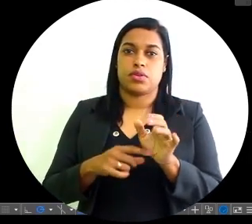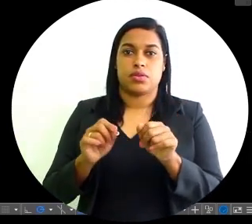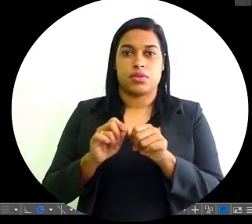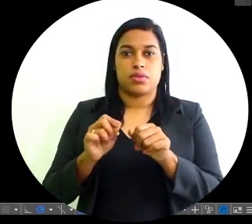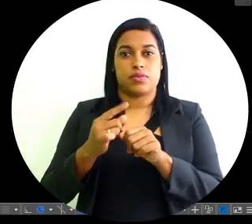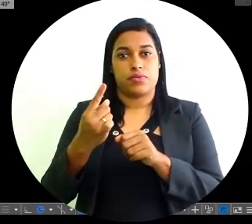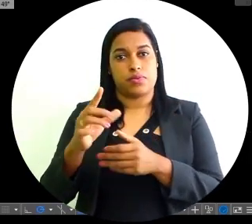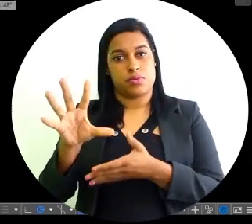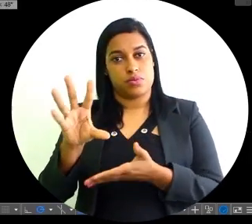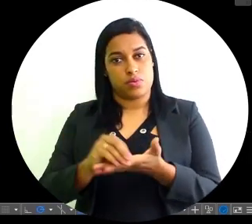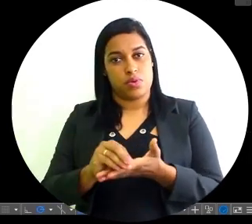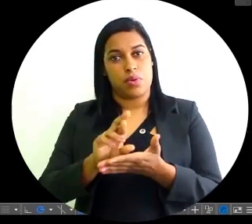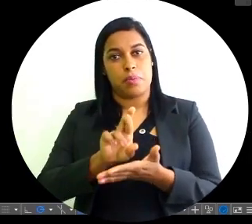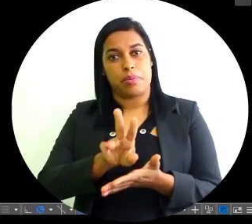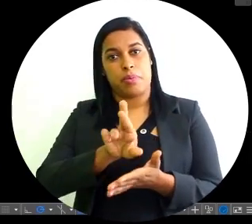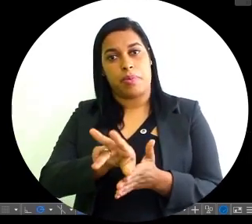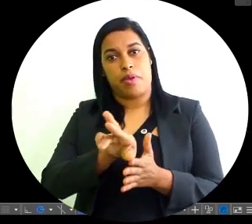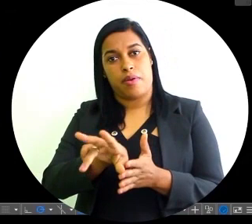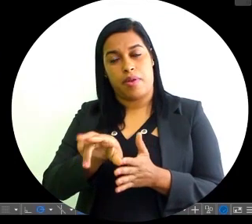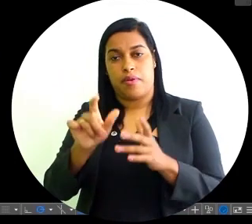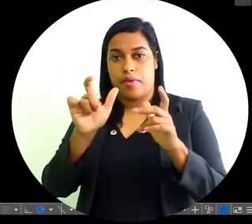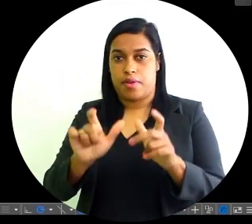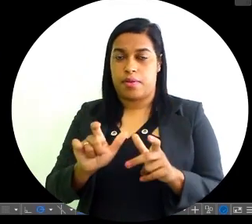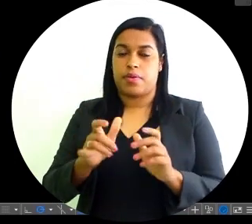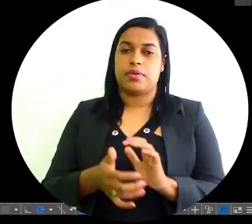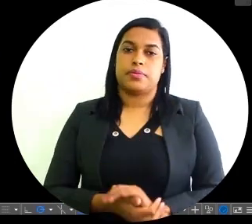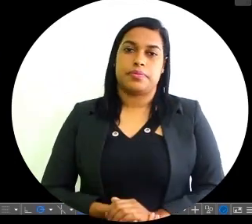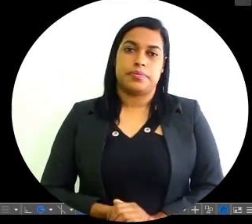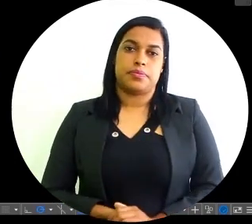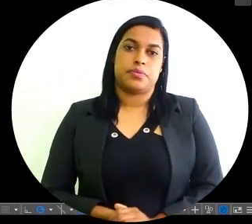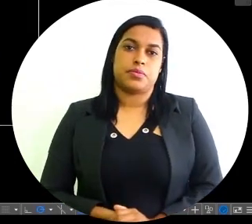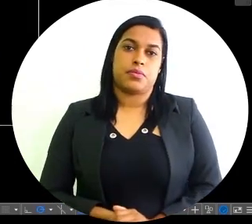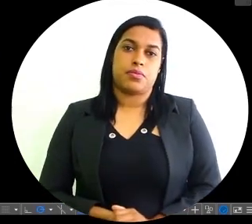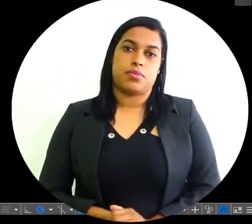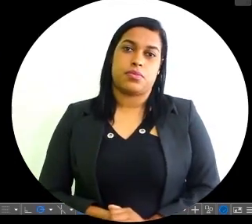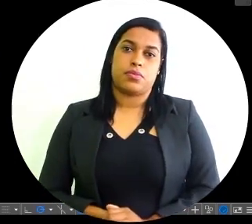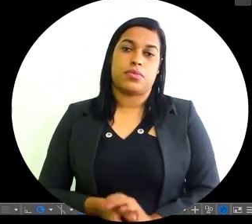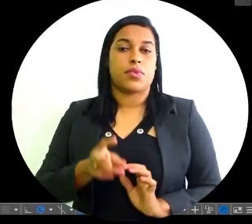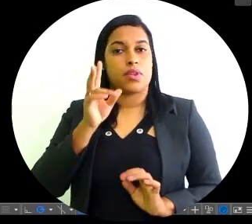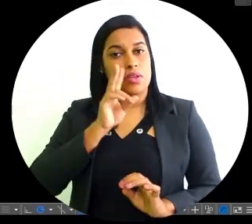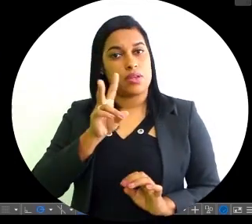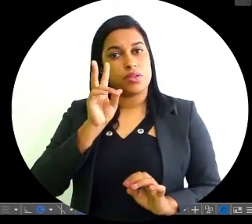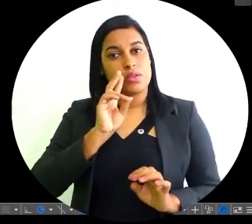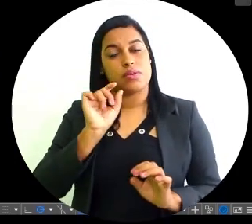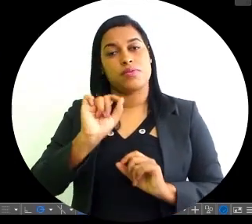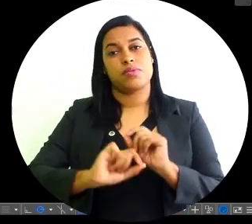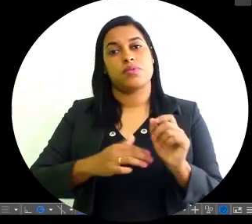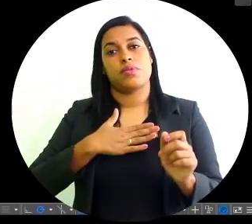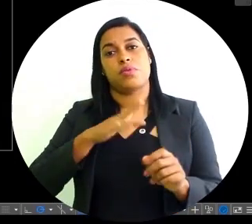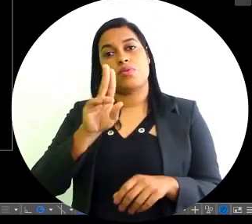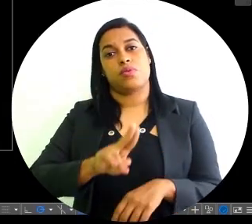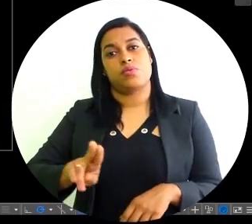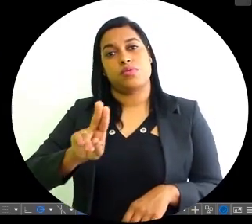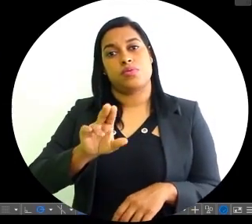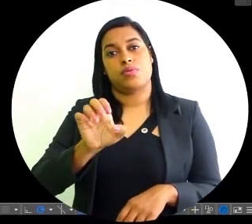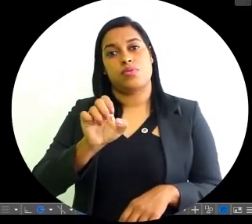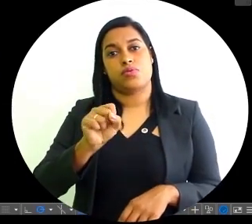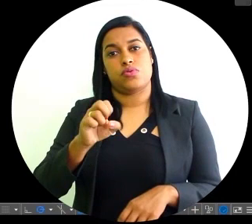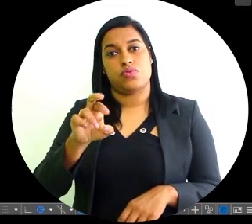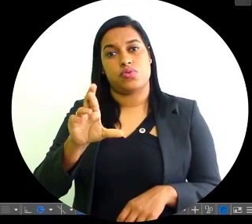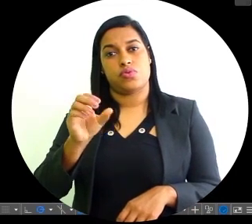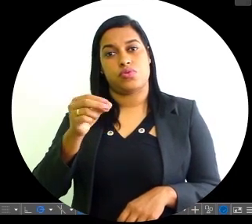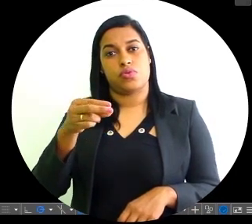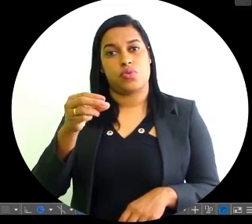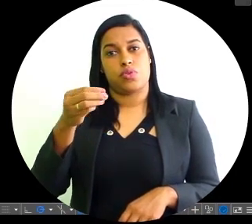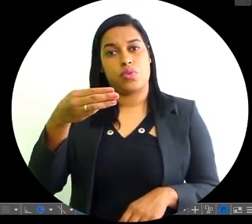cópia em vários lugares aqui que eu clicar. Nesse momento vocês estão vendo, eu estou usando o scroll do mouse para me aproximar ou distanciar